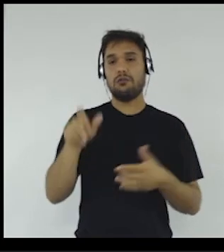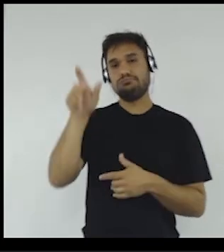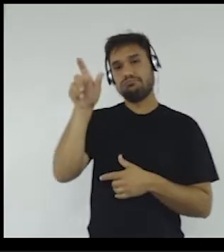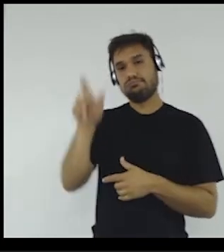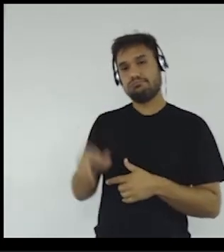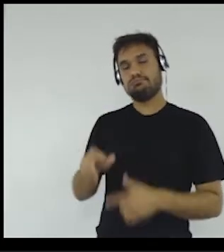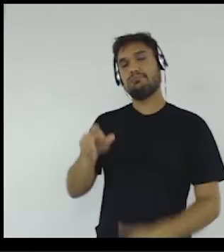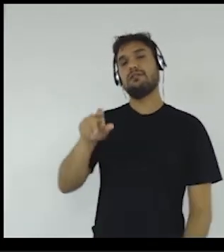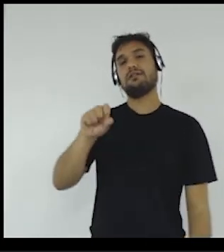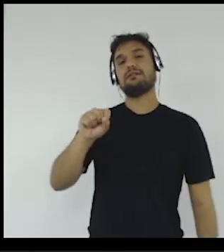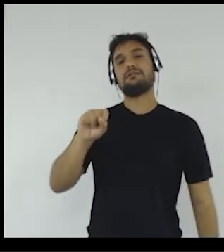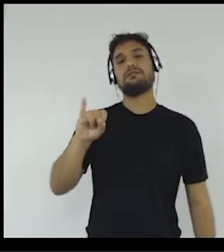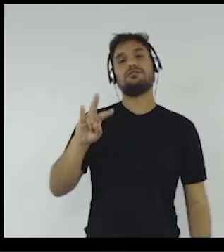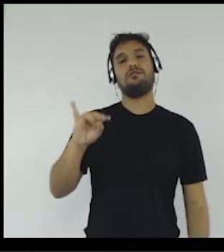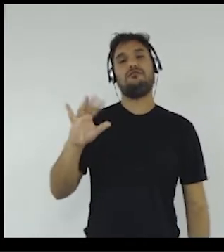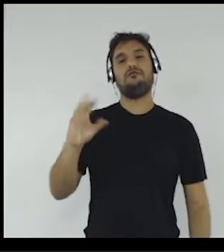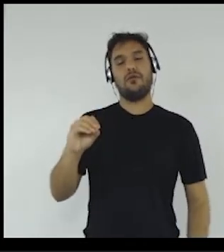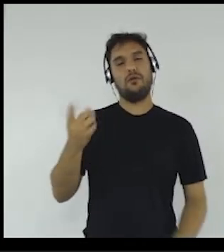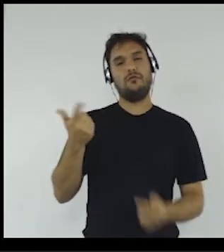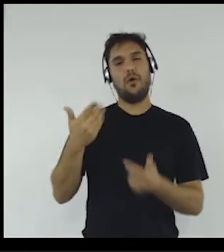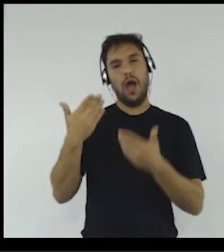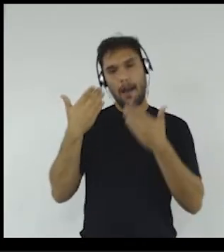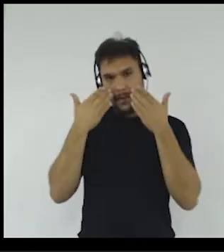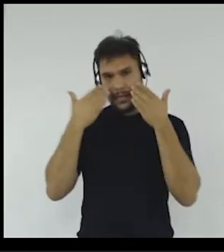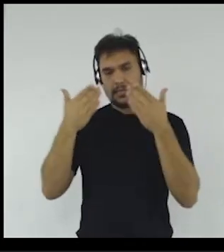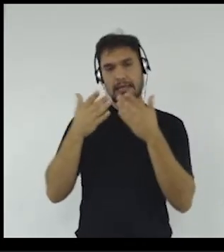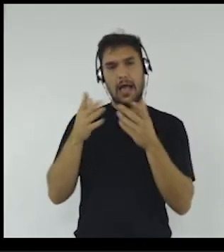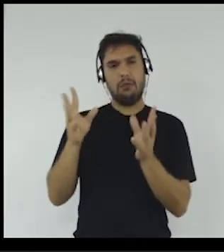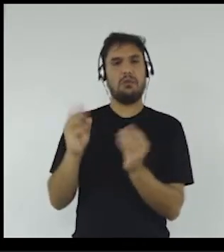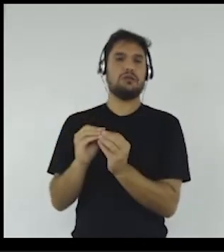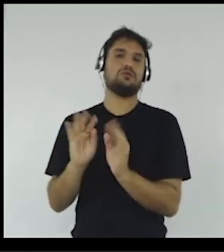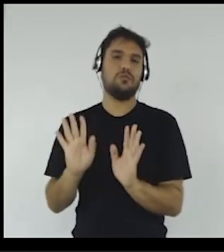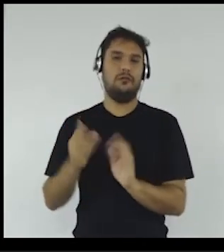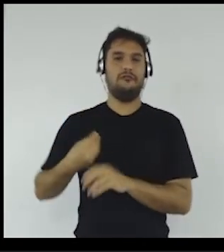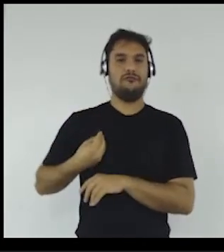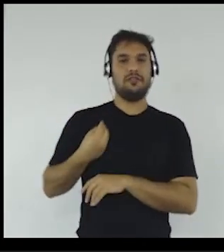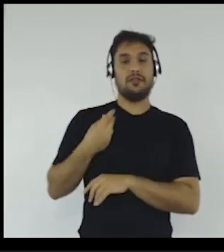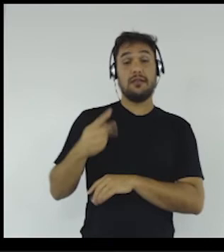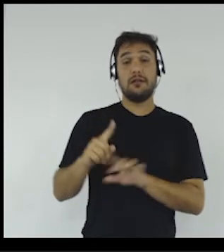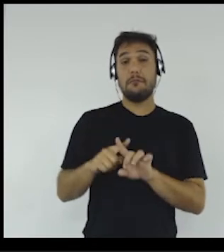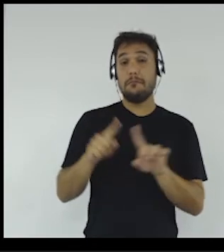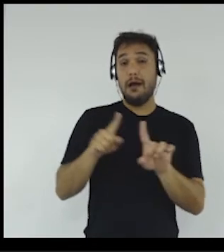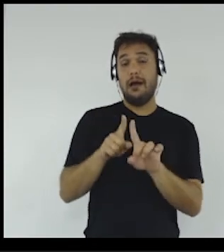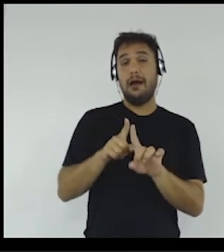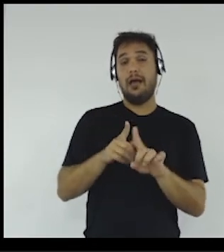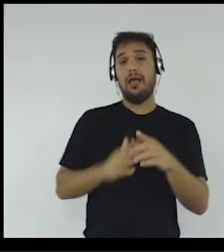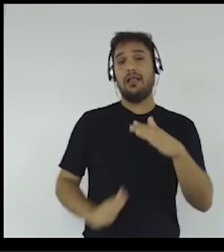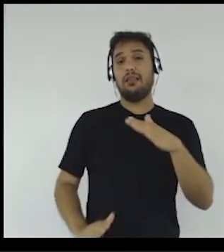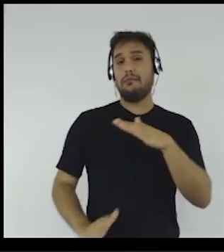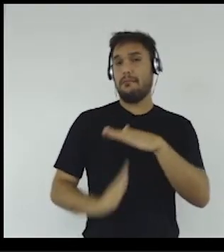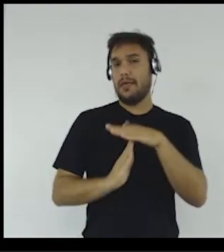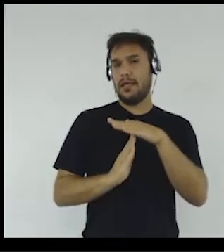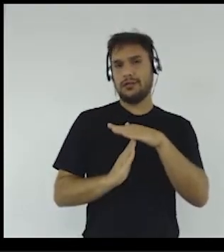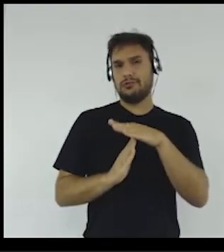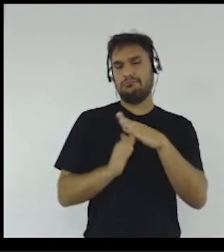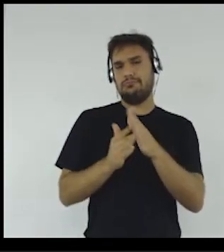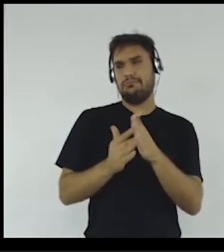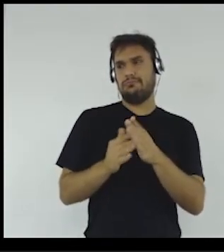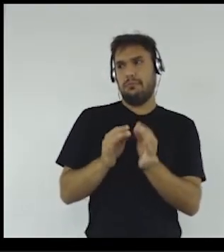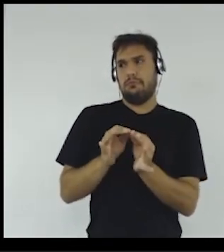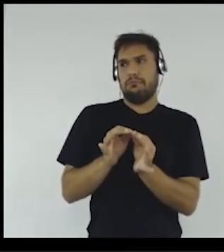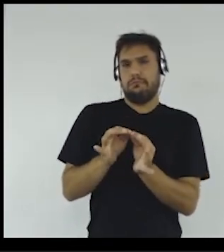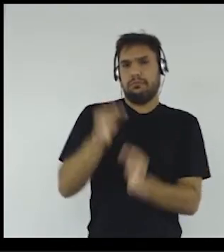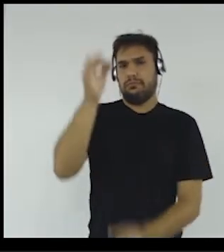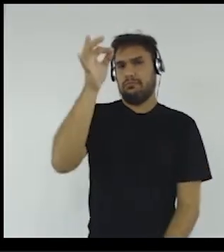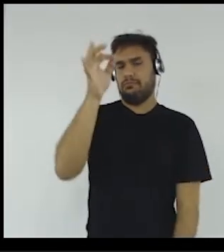nosso querido e eterno amigo Silvio Capanema de Souza, frisando que não há limites para discorrer